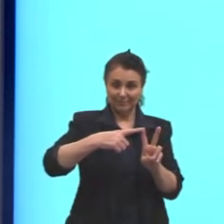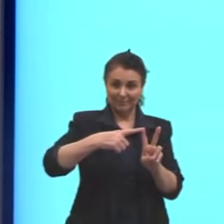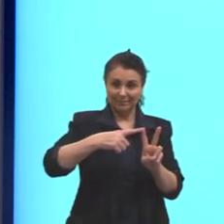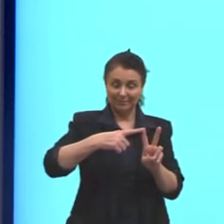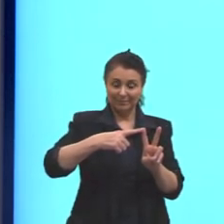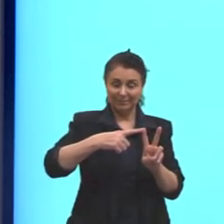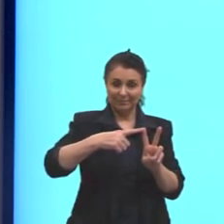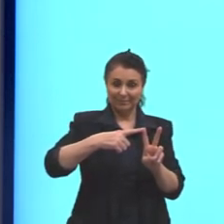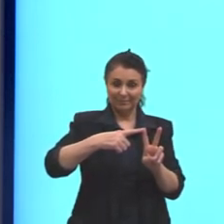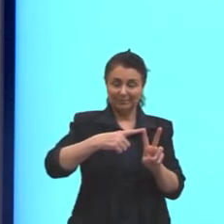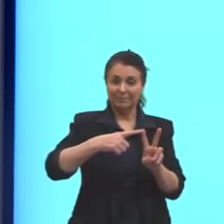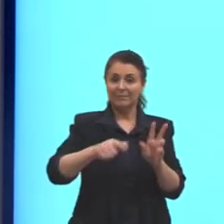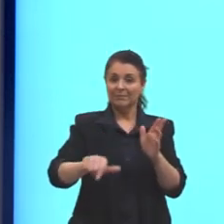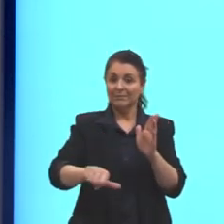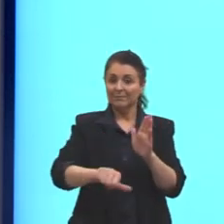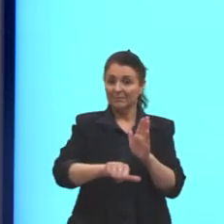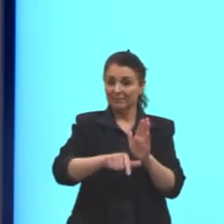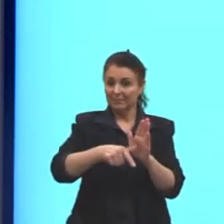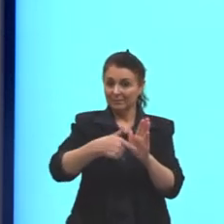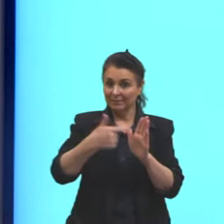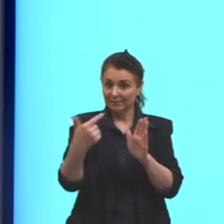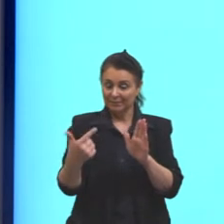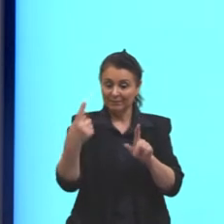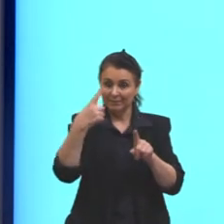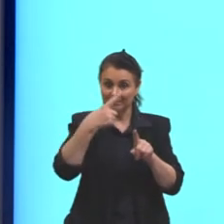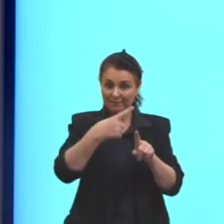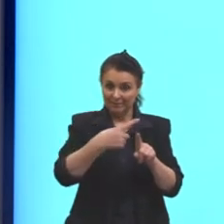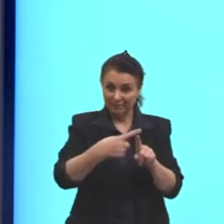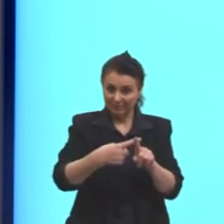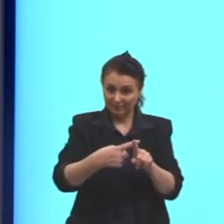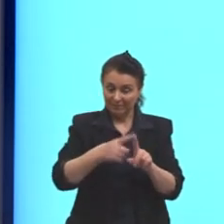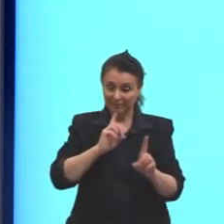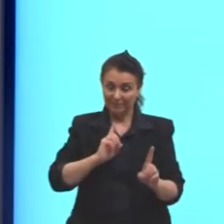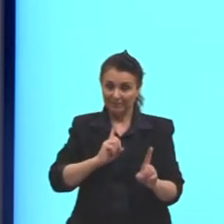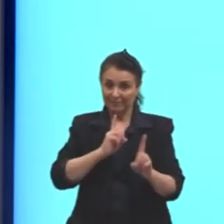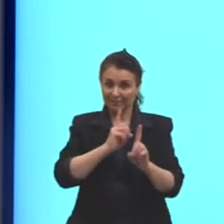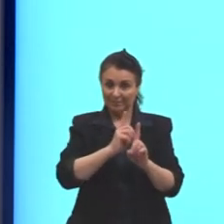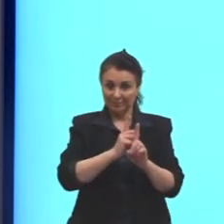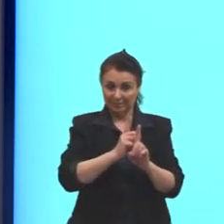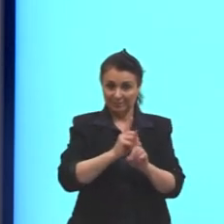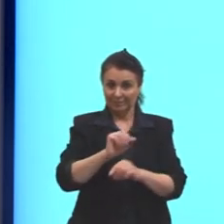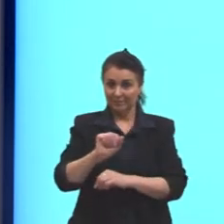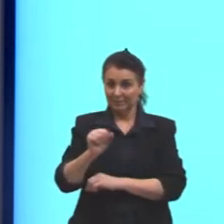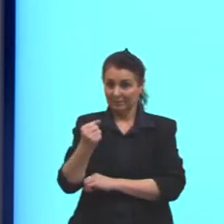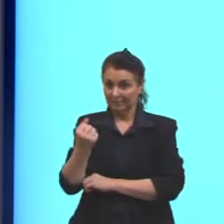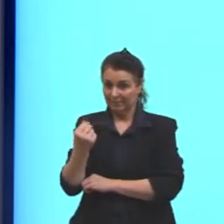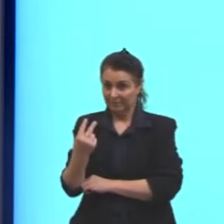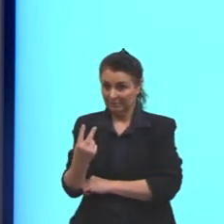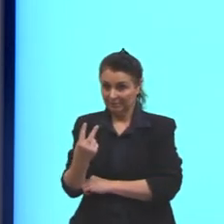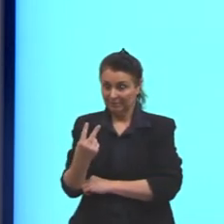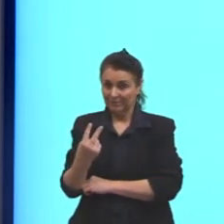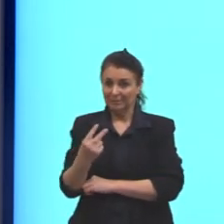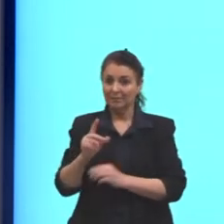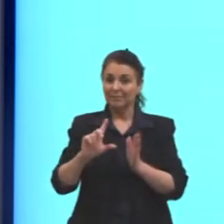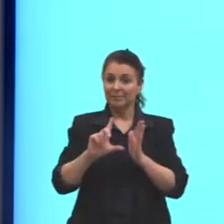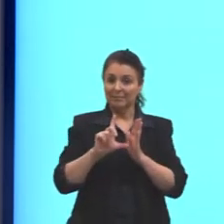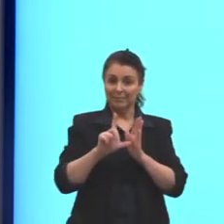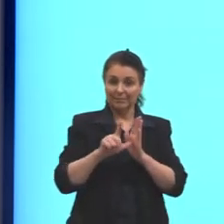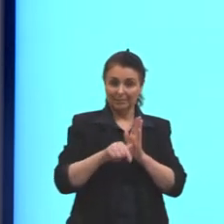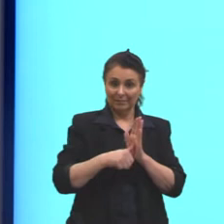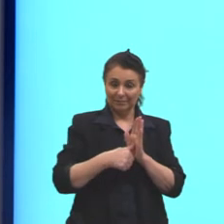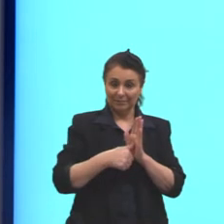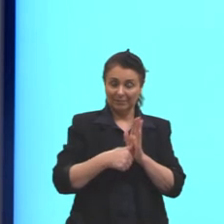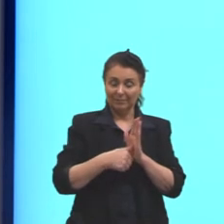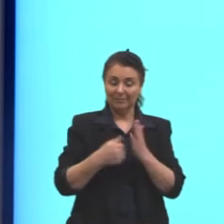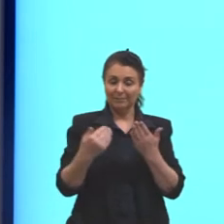quadrado segundo multiplicar os valores encontrados por dois e o terceiro passo